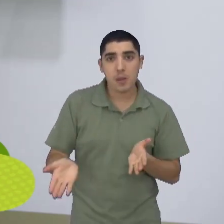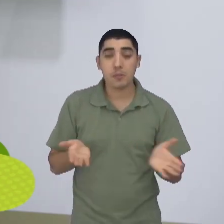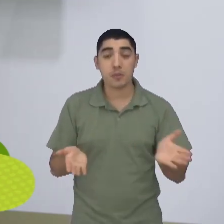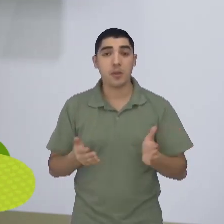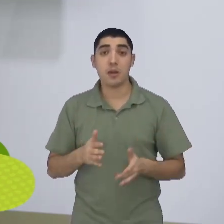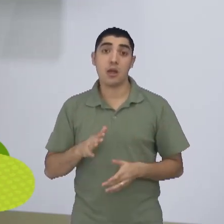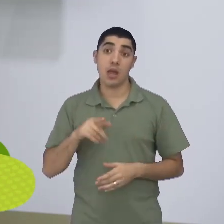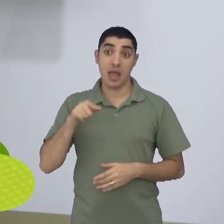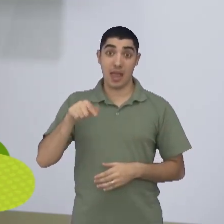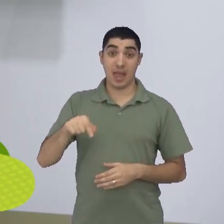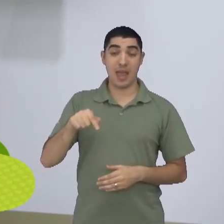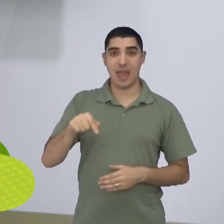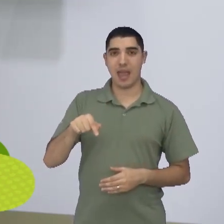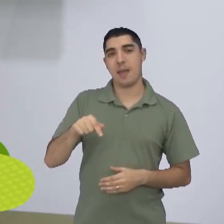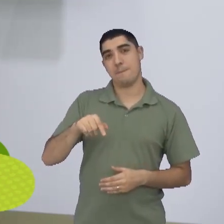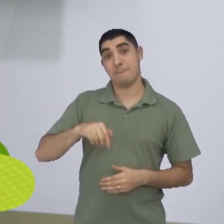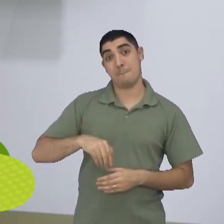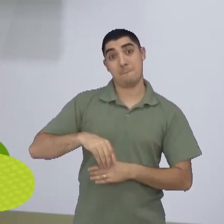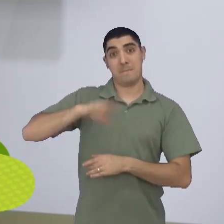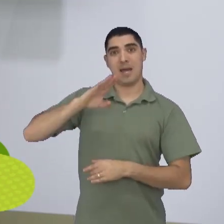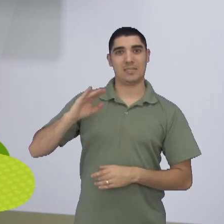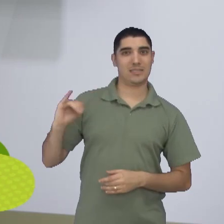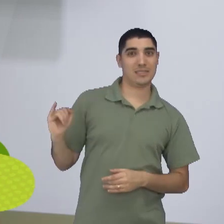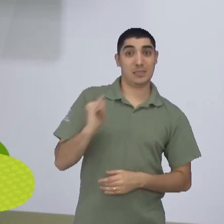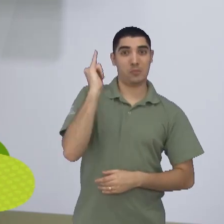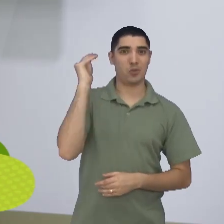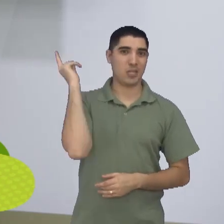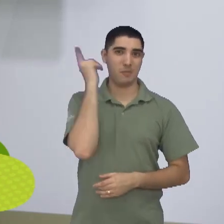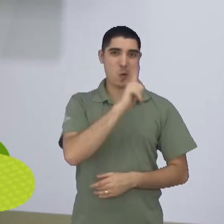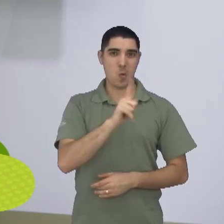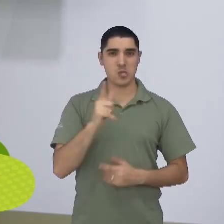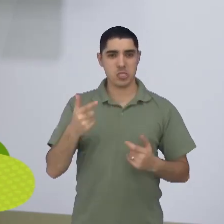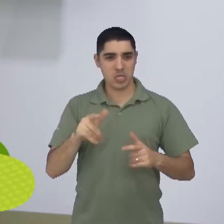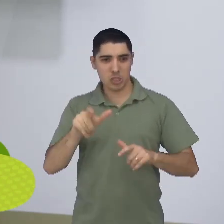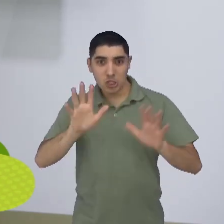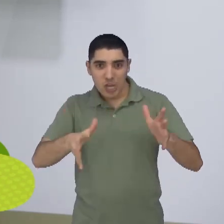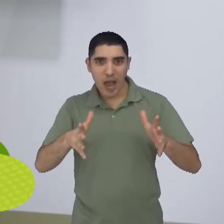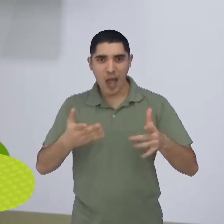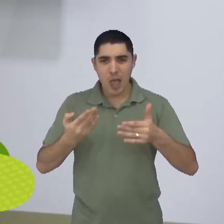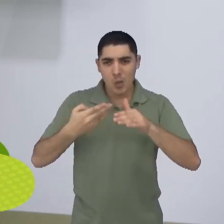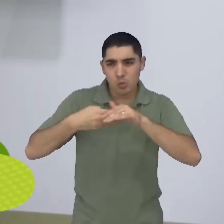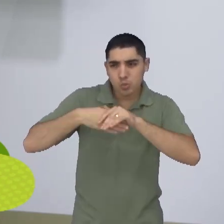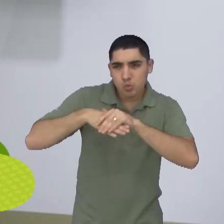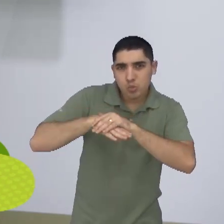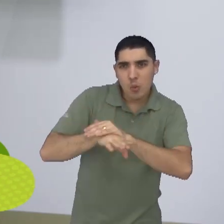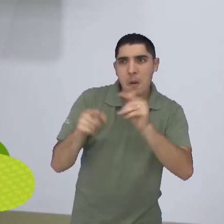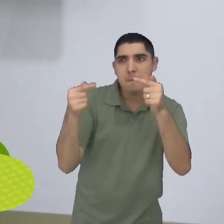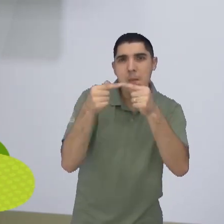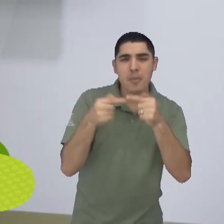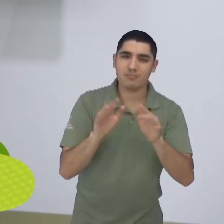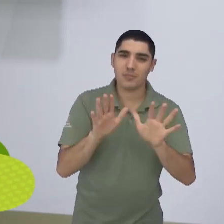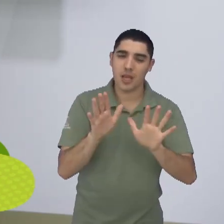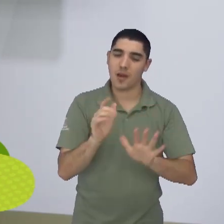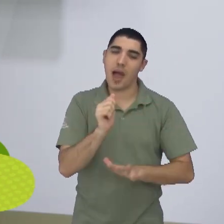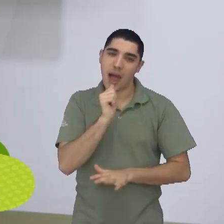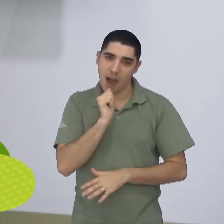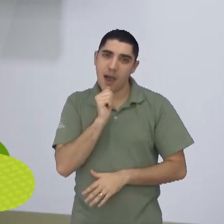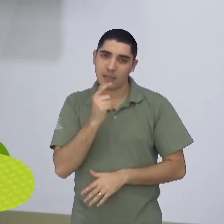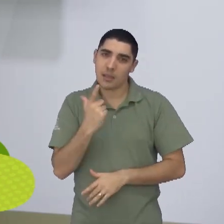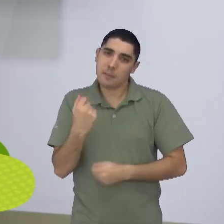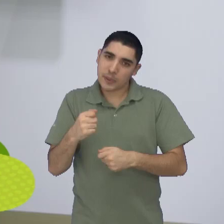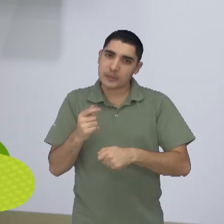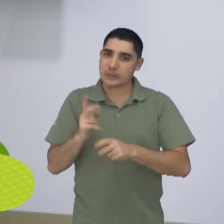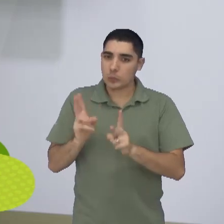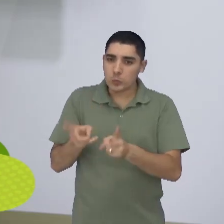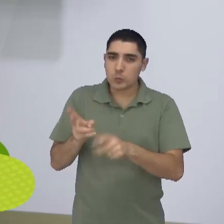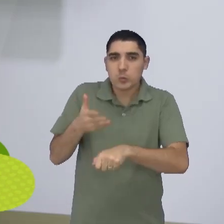é o suficiente para poder conseguir entrosar os novos jogadores que chegaram ainda, está muito cedo, mas ao mesmo tempo já